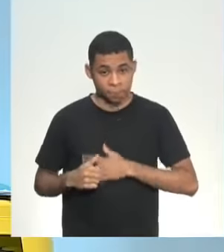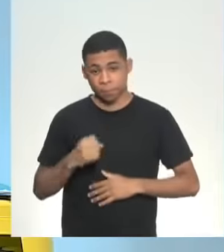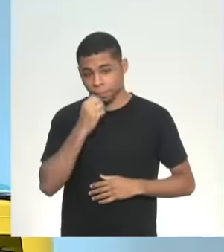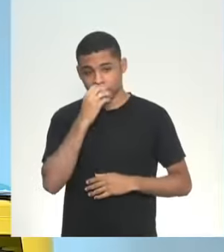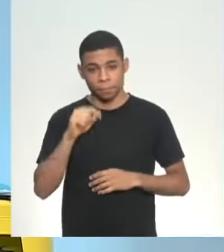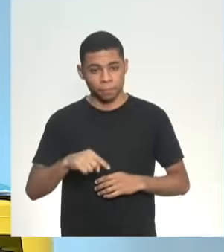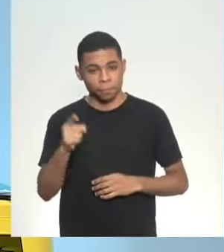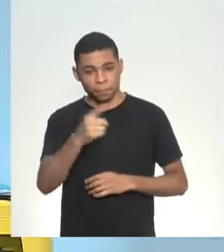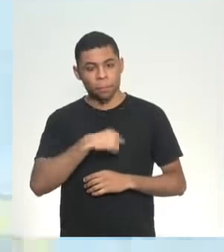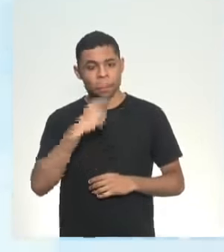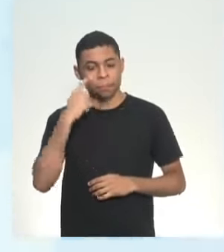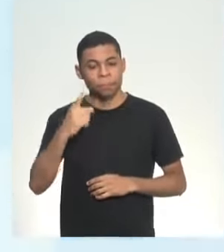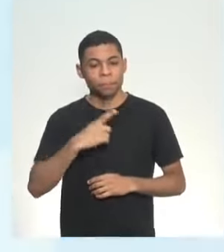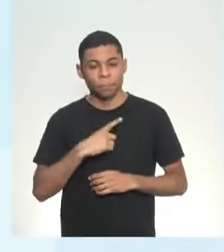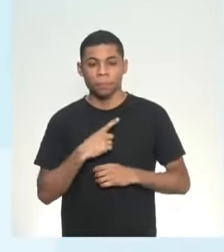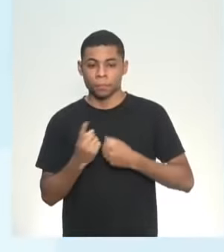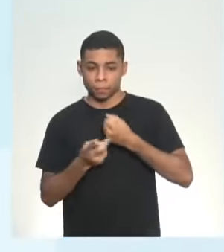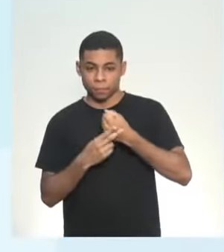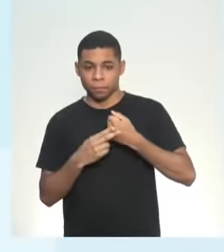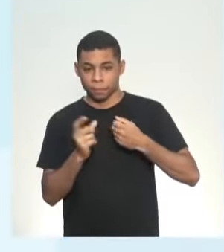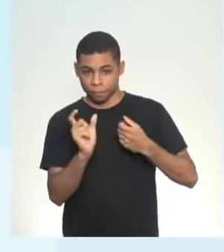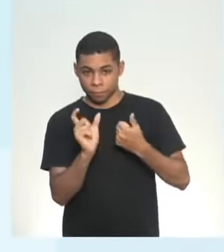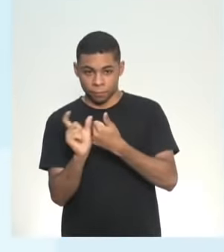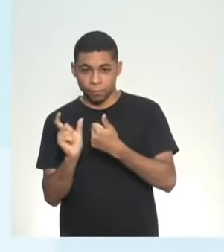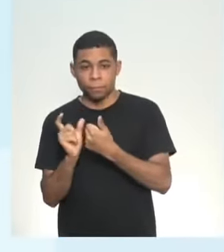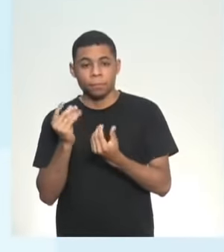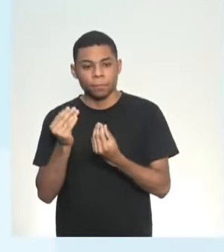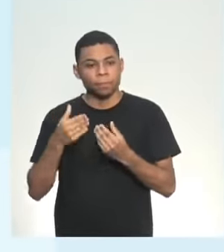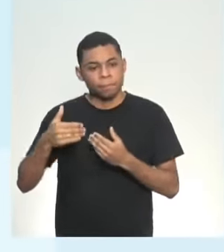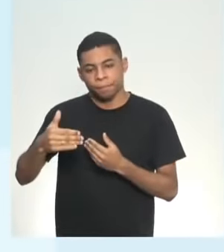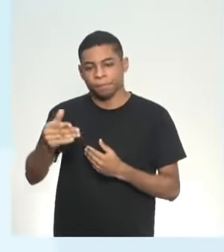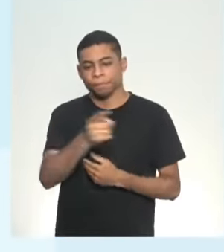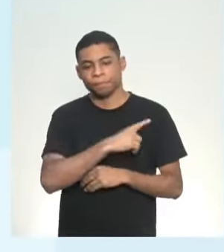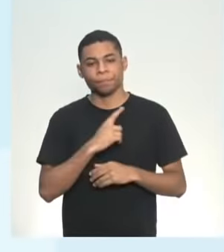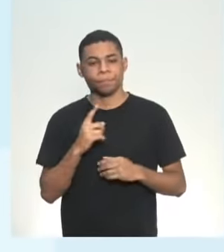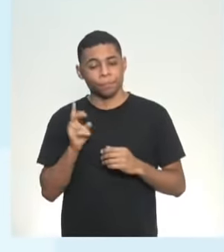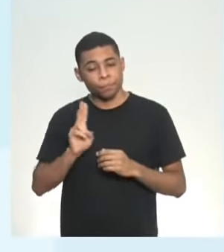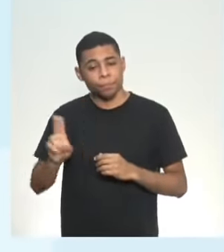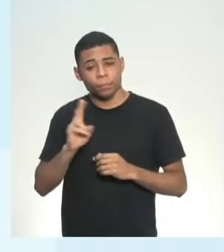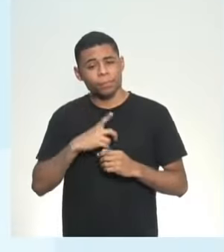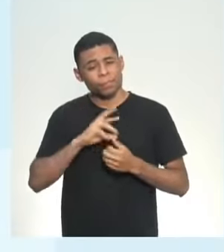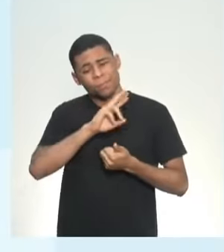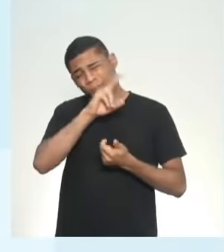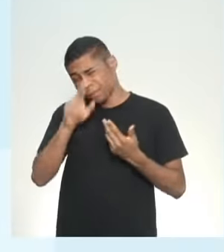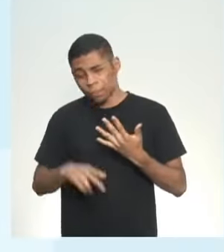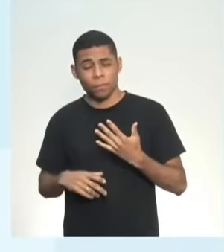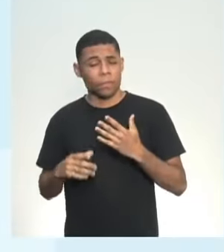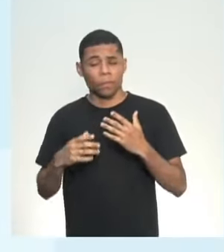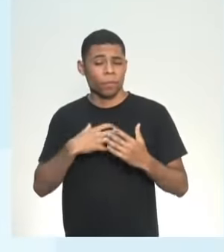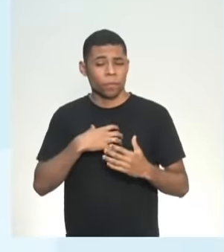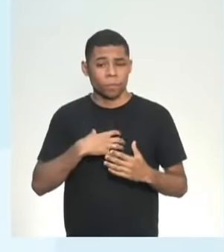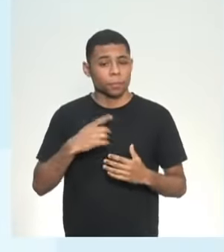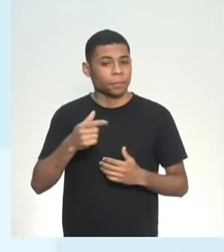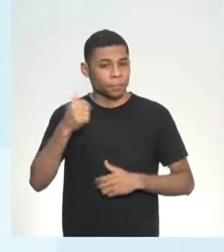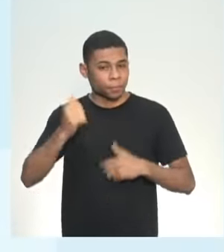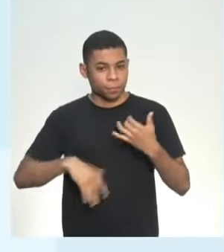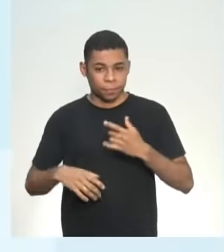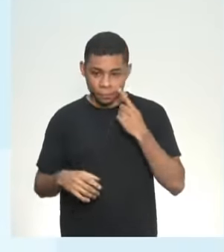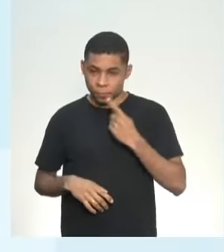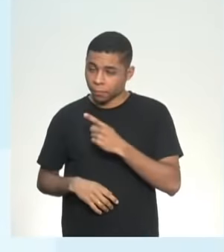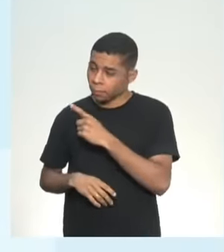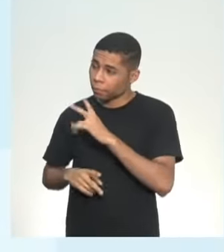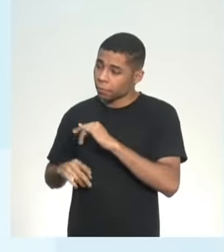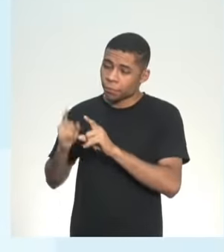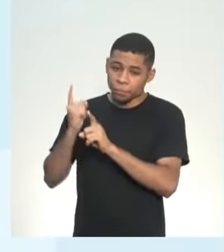então agora vamos dar uma olhada nos advérbios de frequência como eles são utilizados Existem várias formas na verdade pessoal de explicar aqui